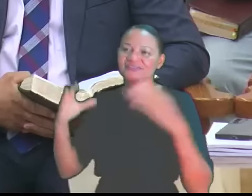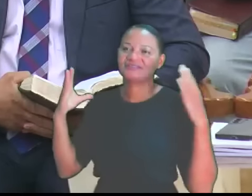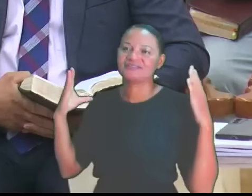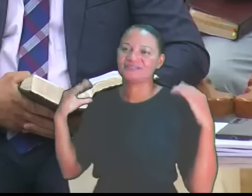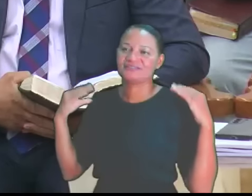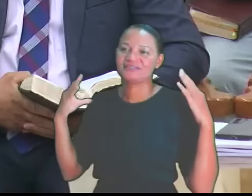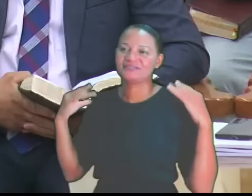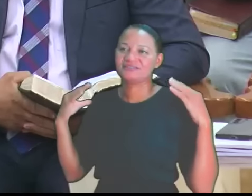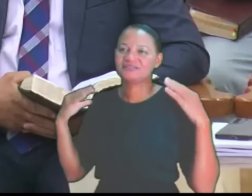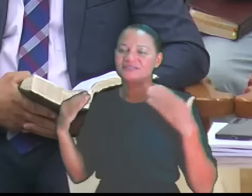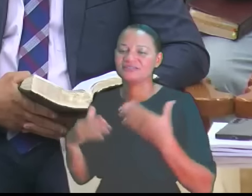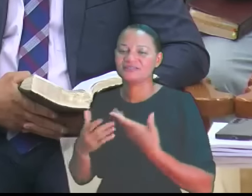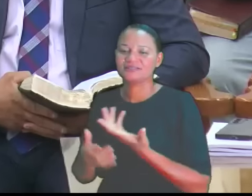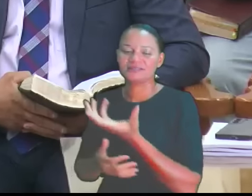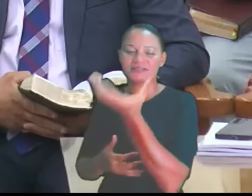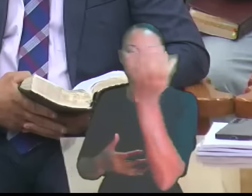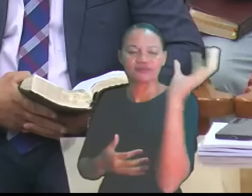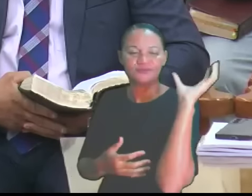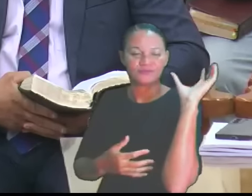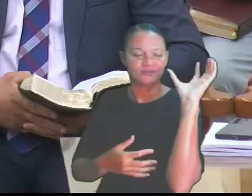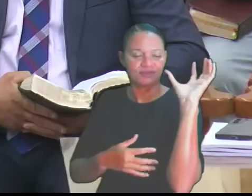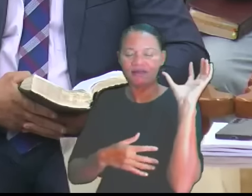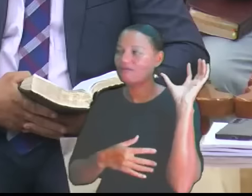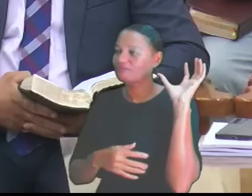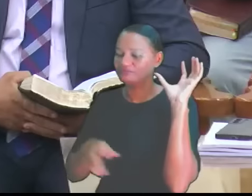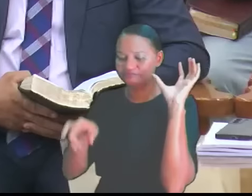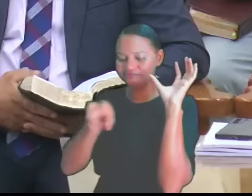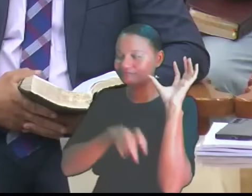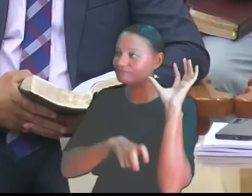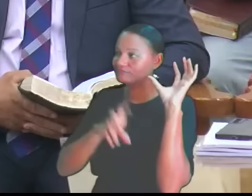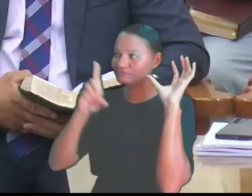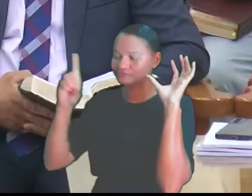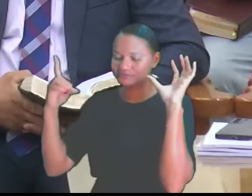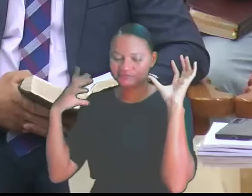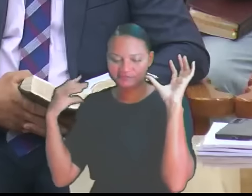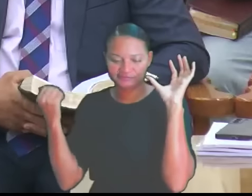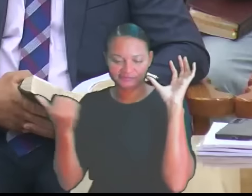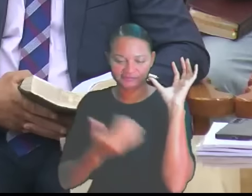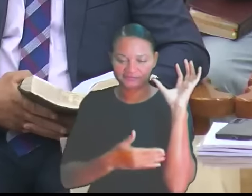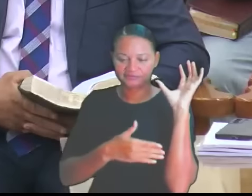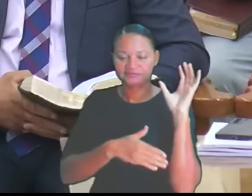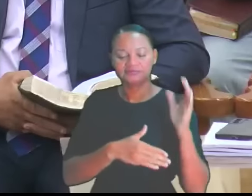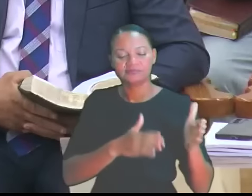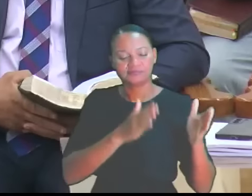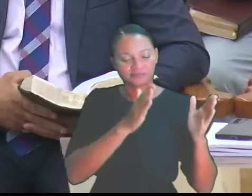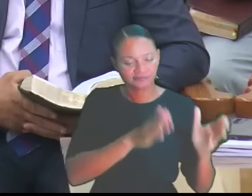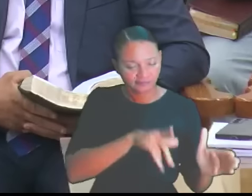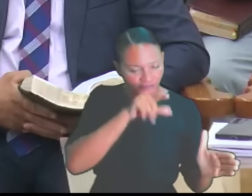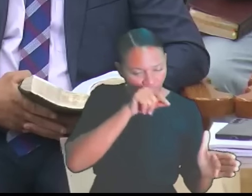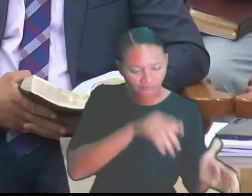está debaixo do zimbo, o anjo veio e trouxe pão do céu. Tem crente que quer direto para o anjo. Não, irmão, tem que passar pelo corvo, pela viúva, para depois ir no